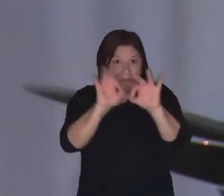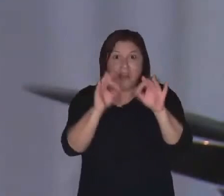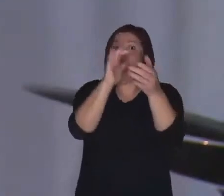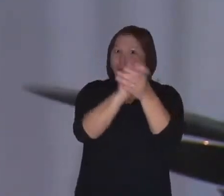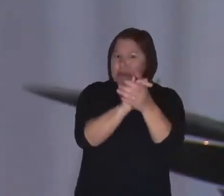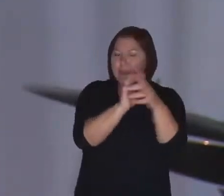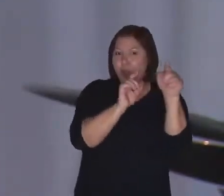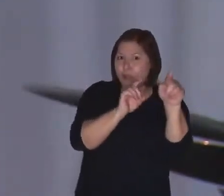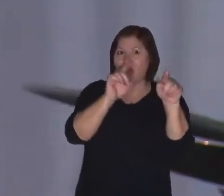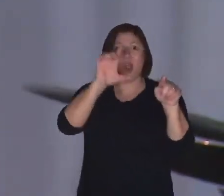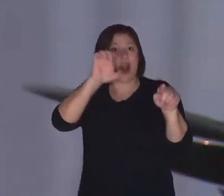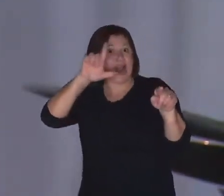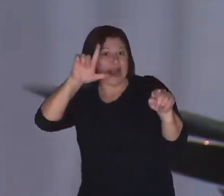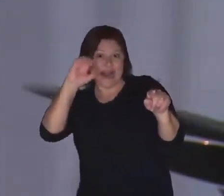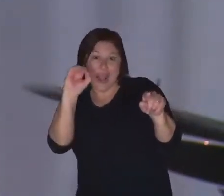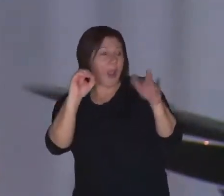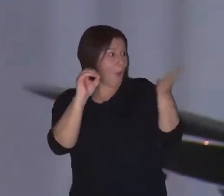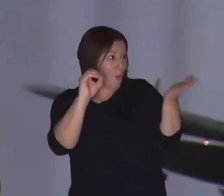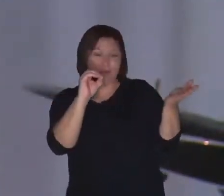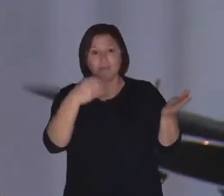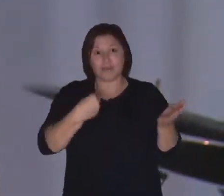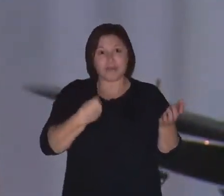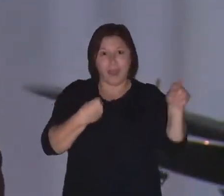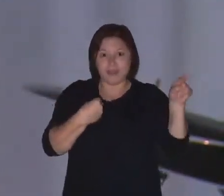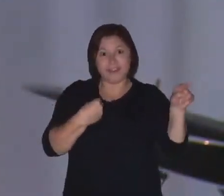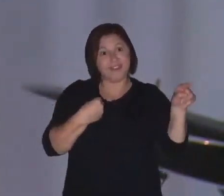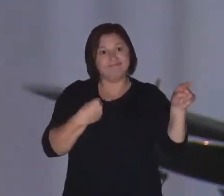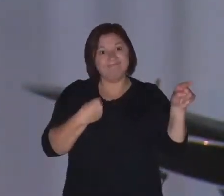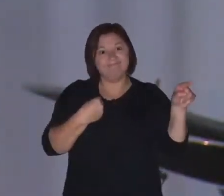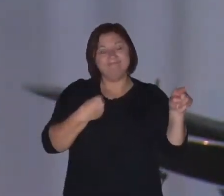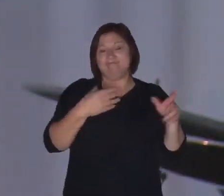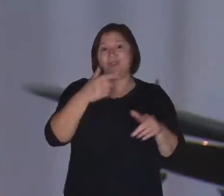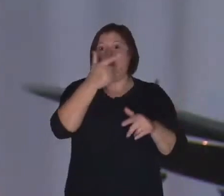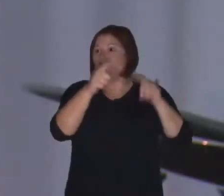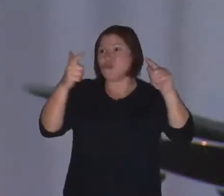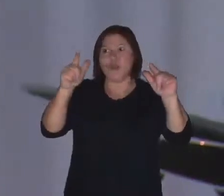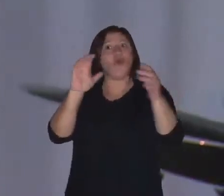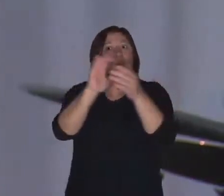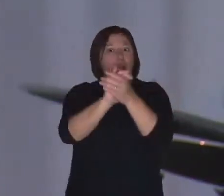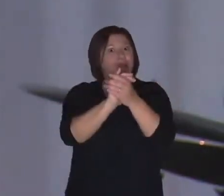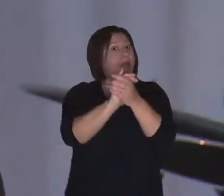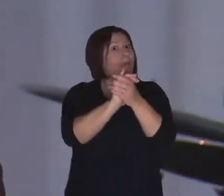O Léo. Quem mais? Tá bom.